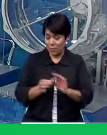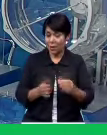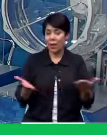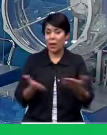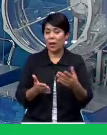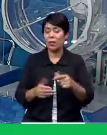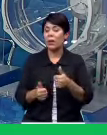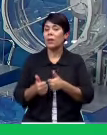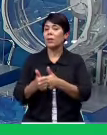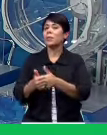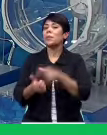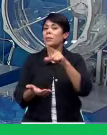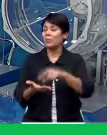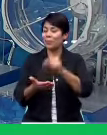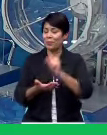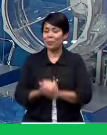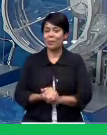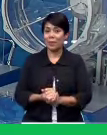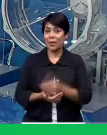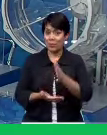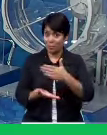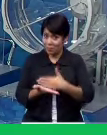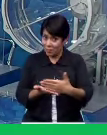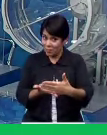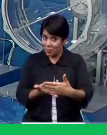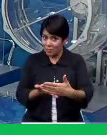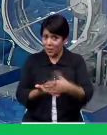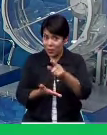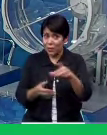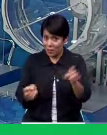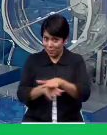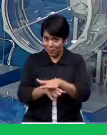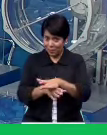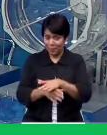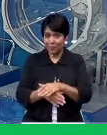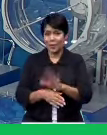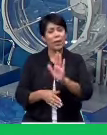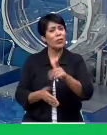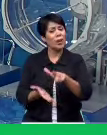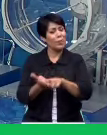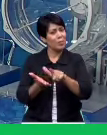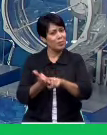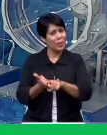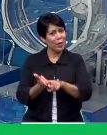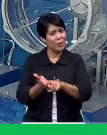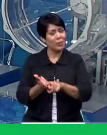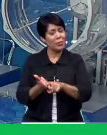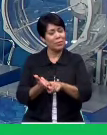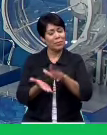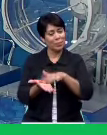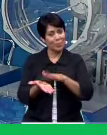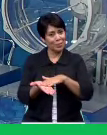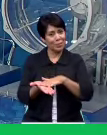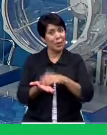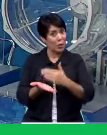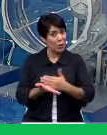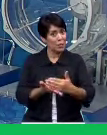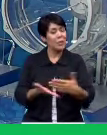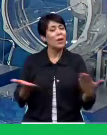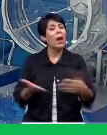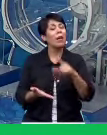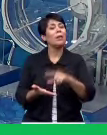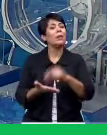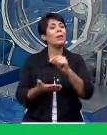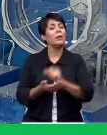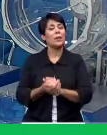acompanhar o nosso sorteio. Então vamos começar? Você está preparado? Já pega apostas aí em mãos, porque vamos começar o